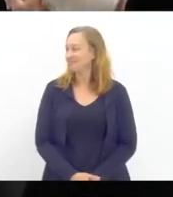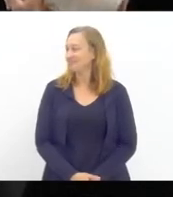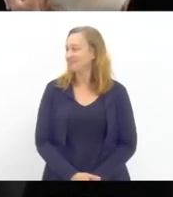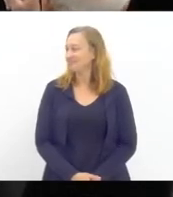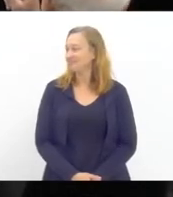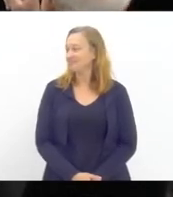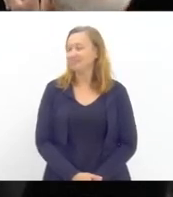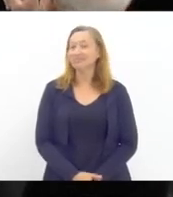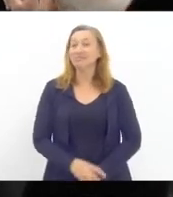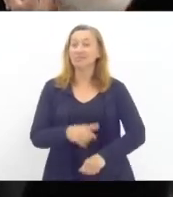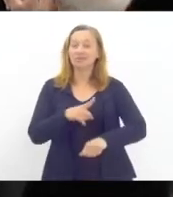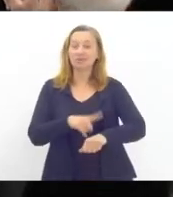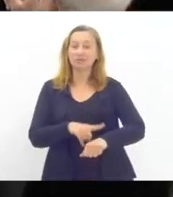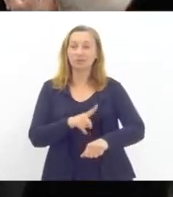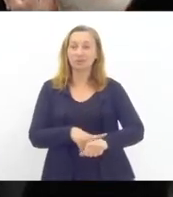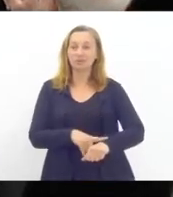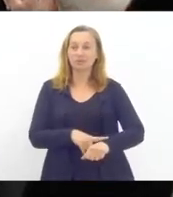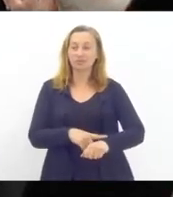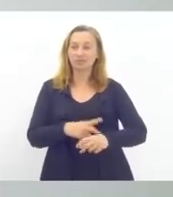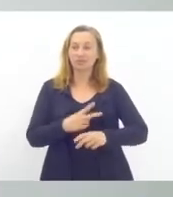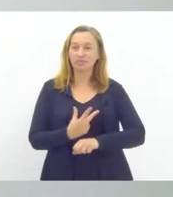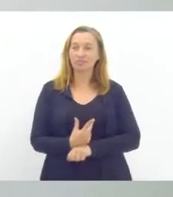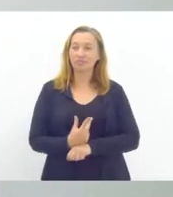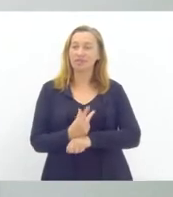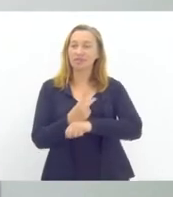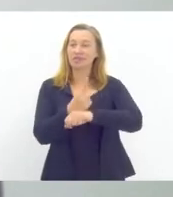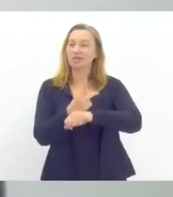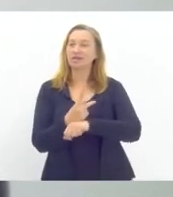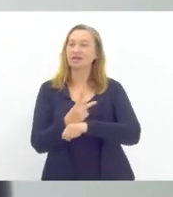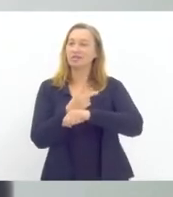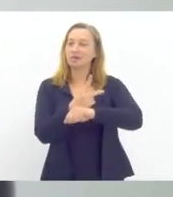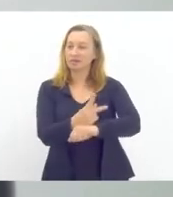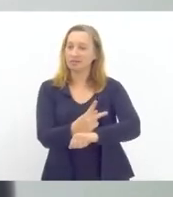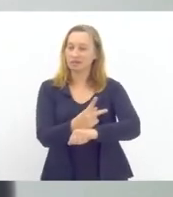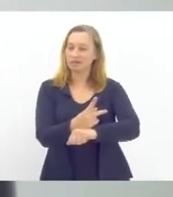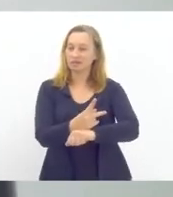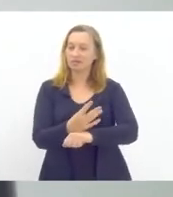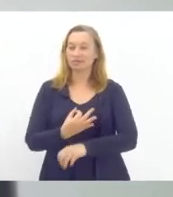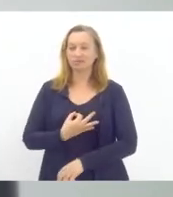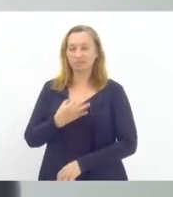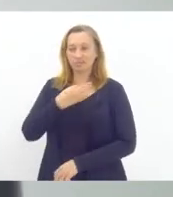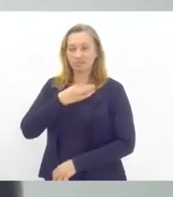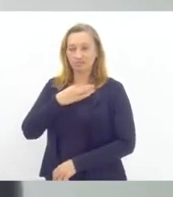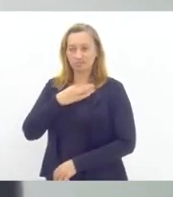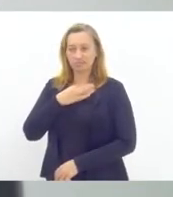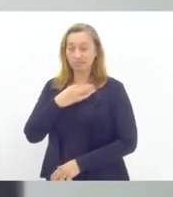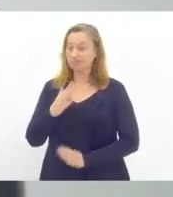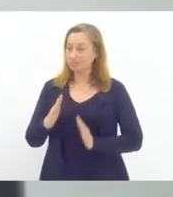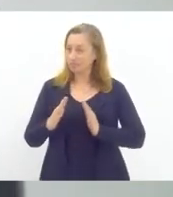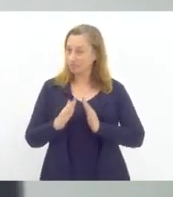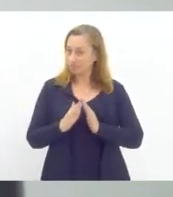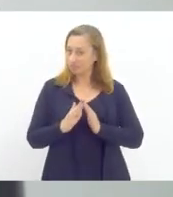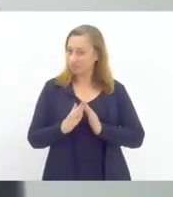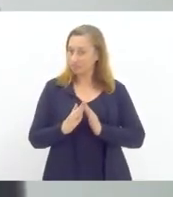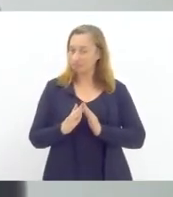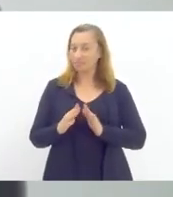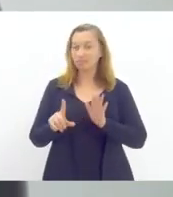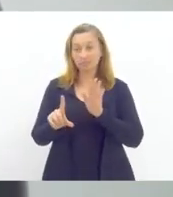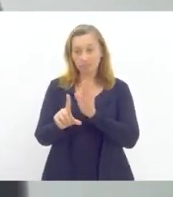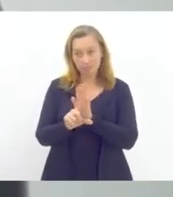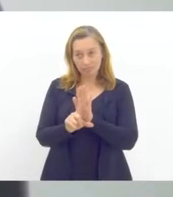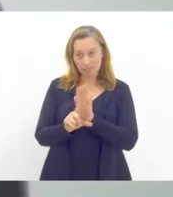é chegado momento solene da entrega da medalha Tiradentes a mais alta comenda desta casa Legislativa